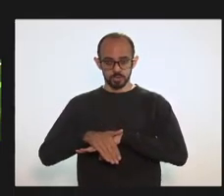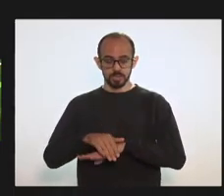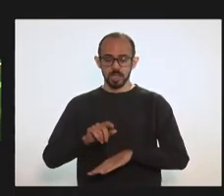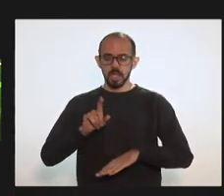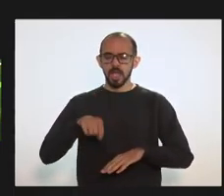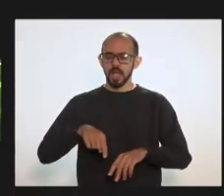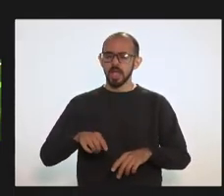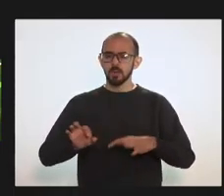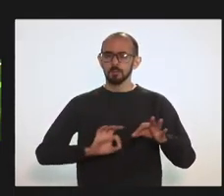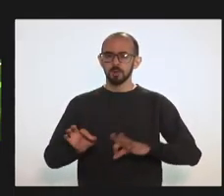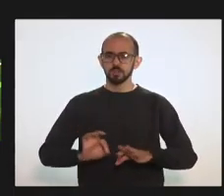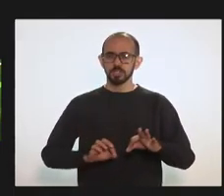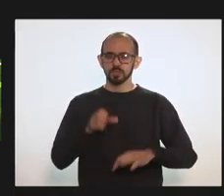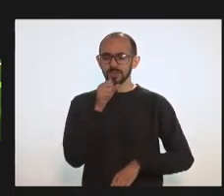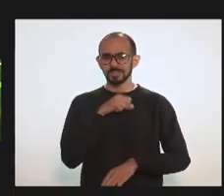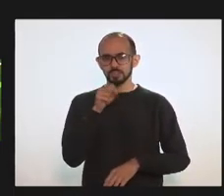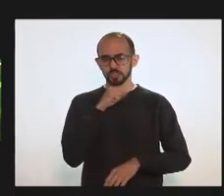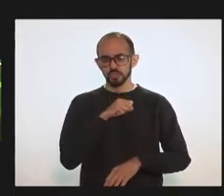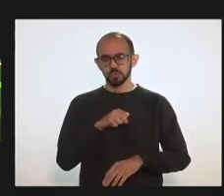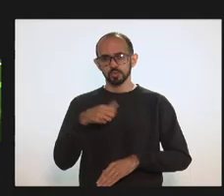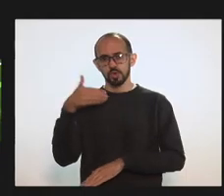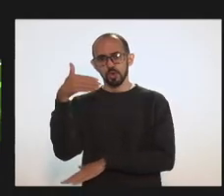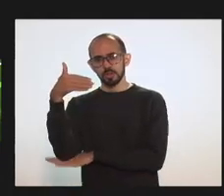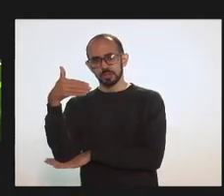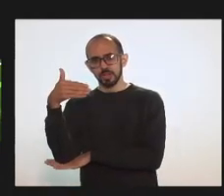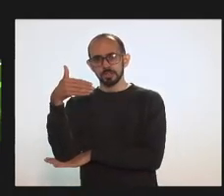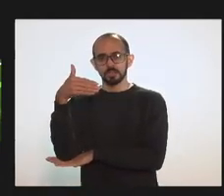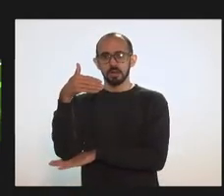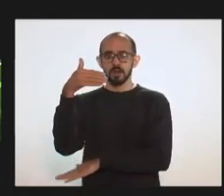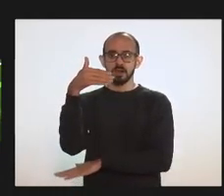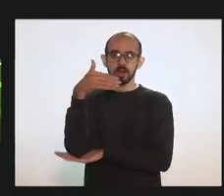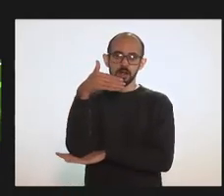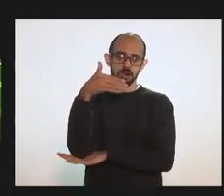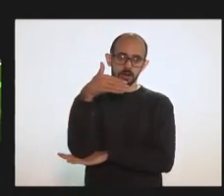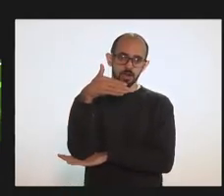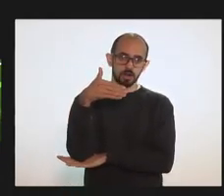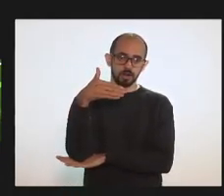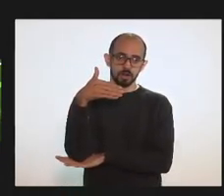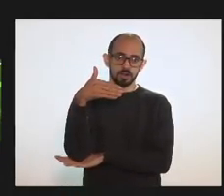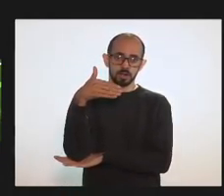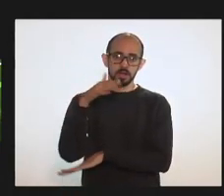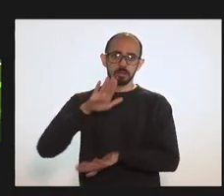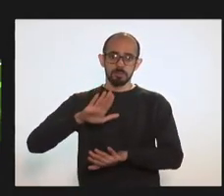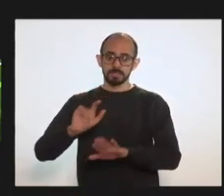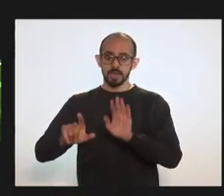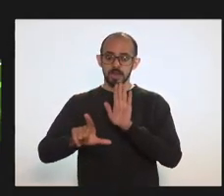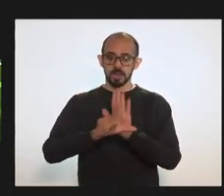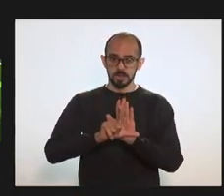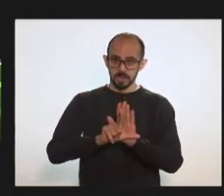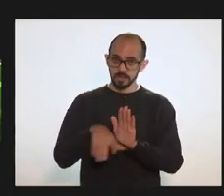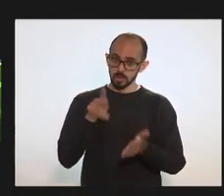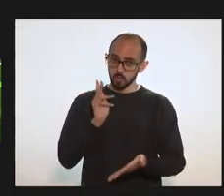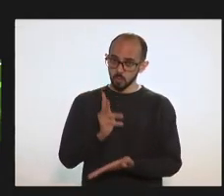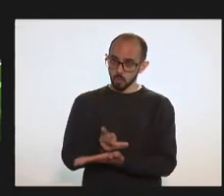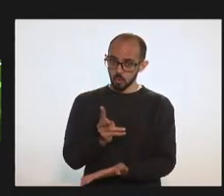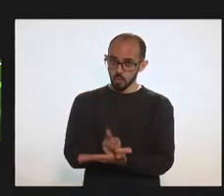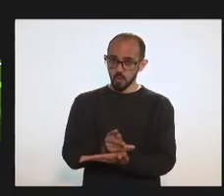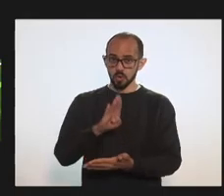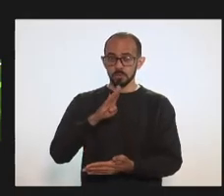são outros tipos de estabelecimento diferentes desses que essa lei, que esse projeto está tratando de casas